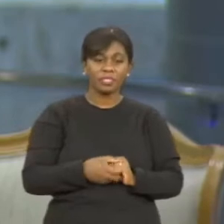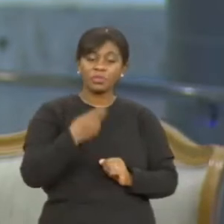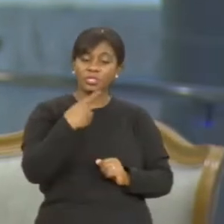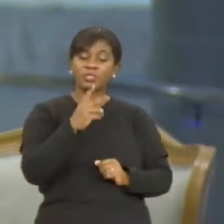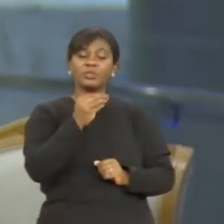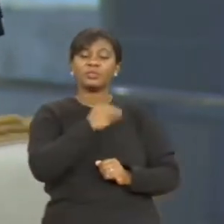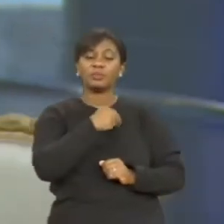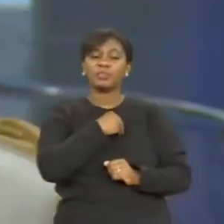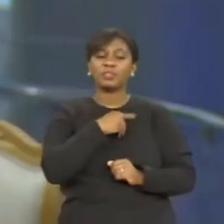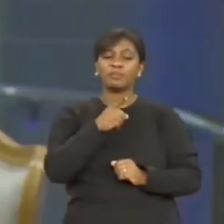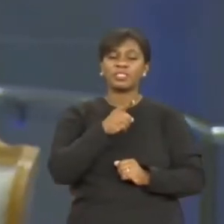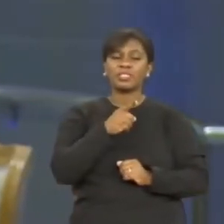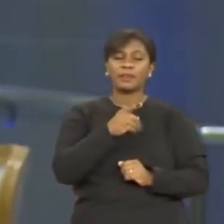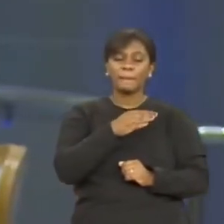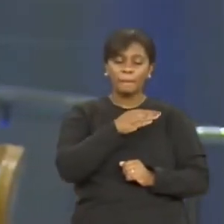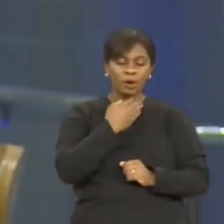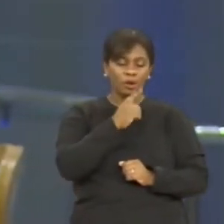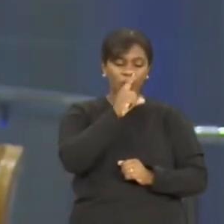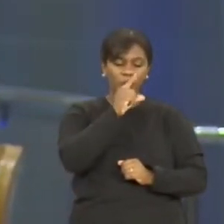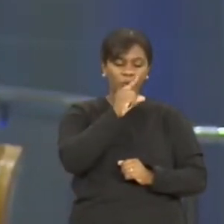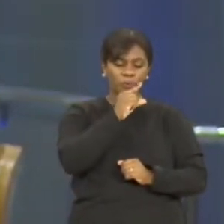pecados, você tem morrido todo dia.